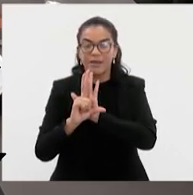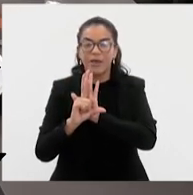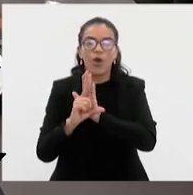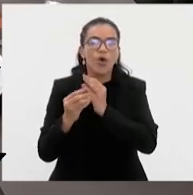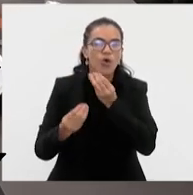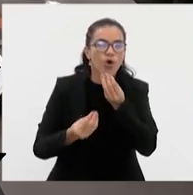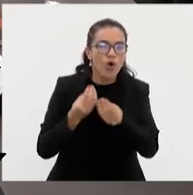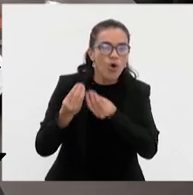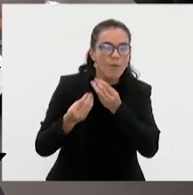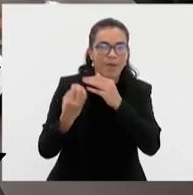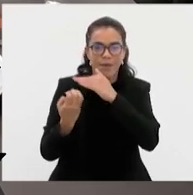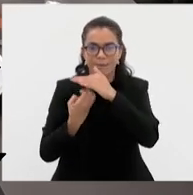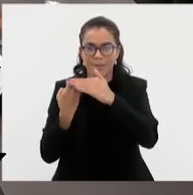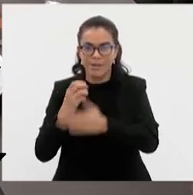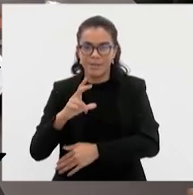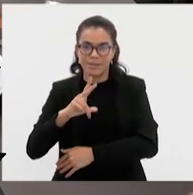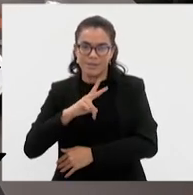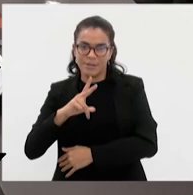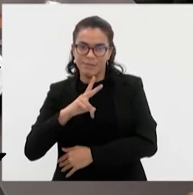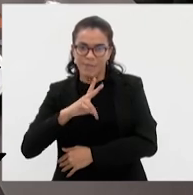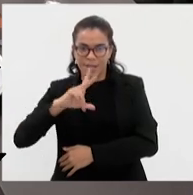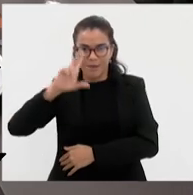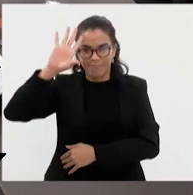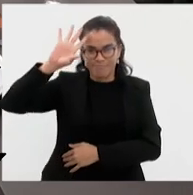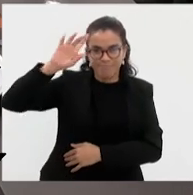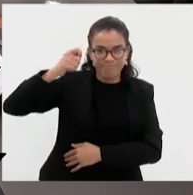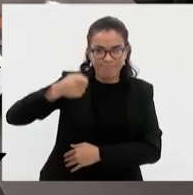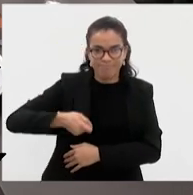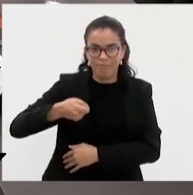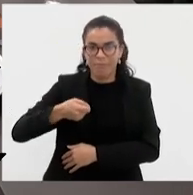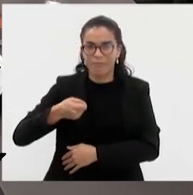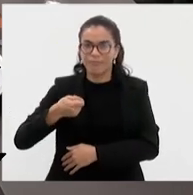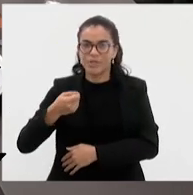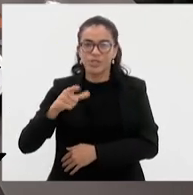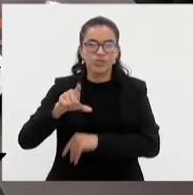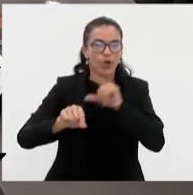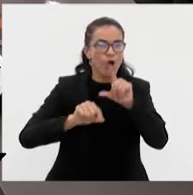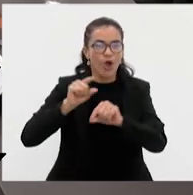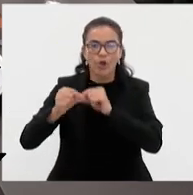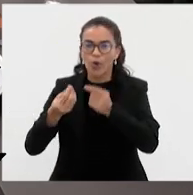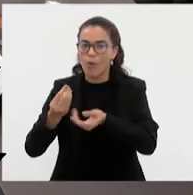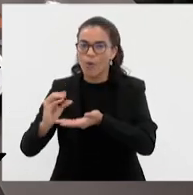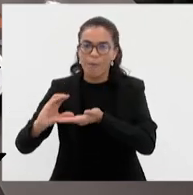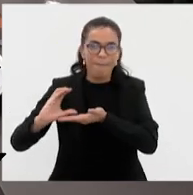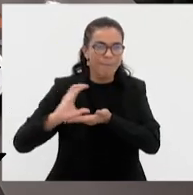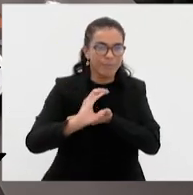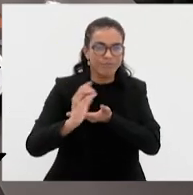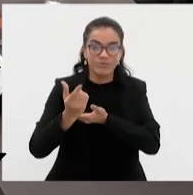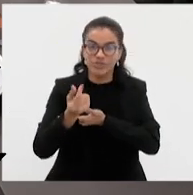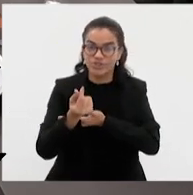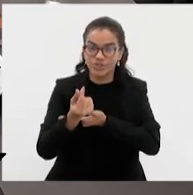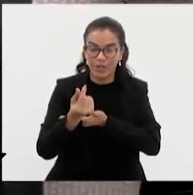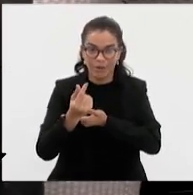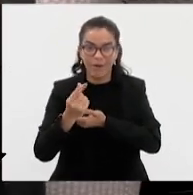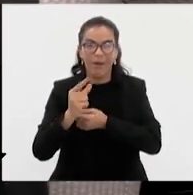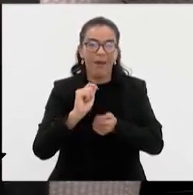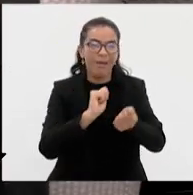a iniciativa privada determina para patrocinar um determinado atleta, acho que a gente não